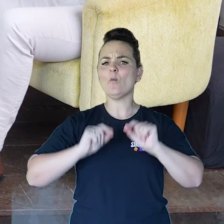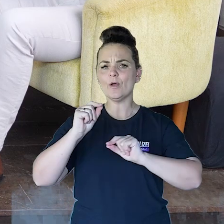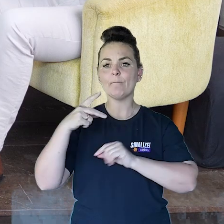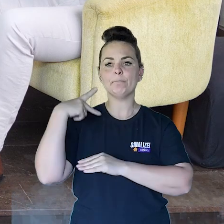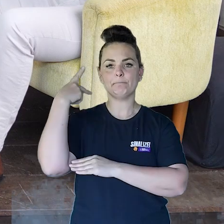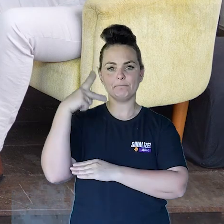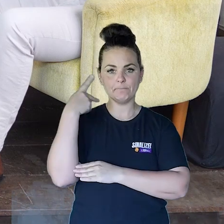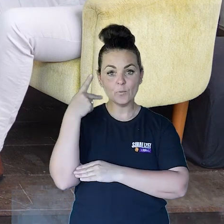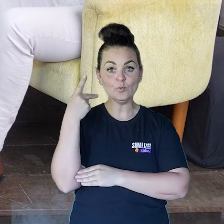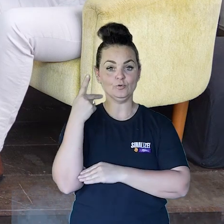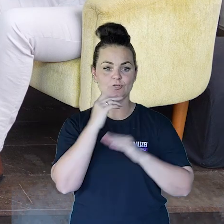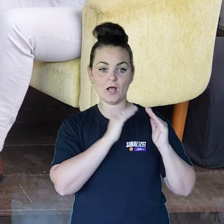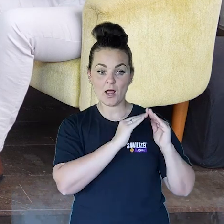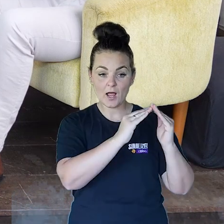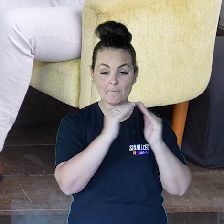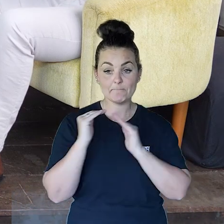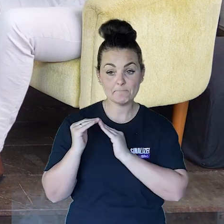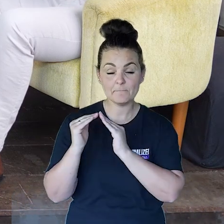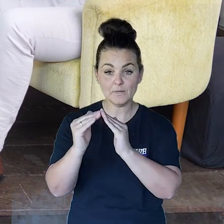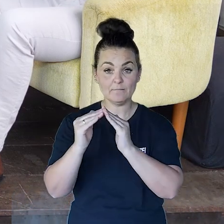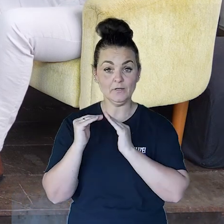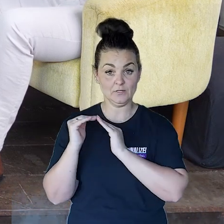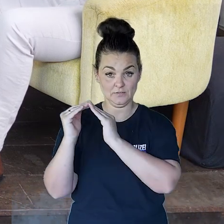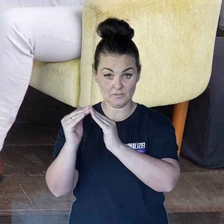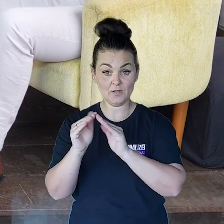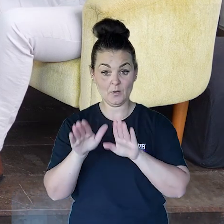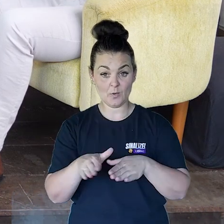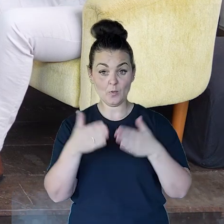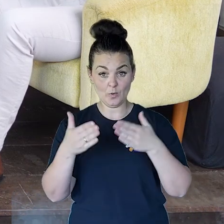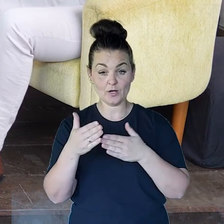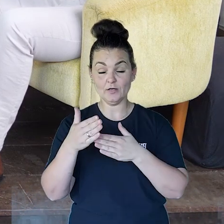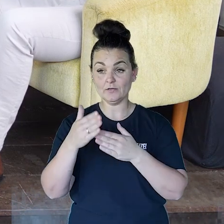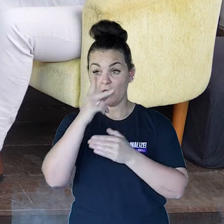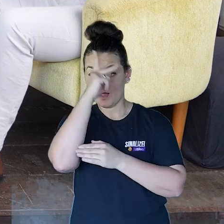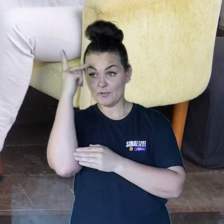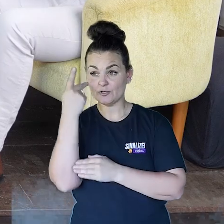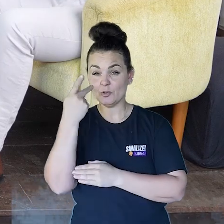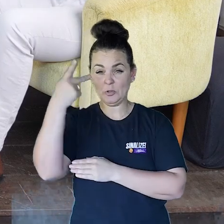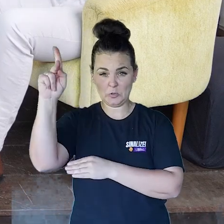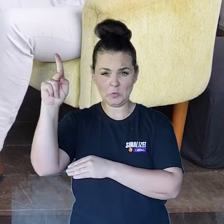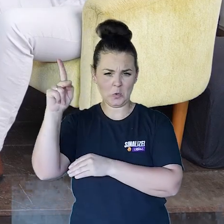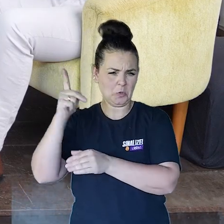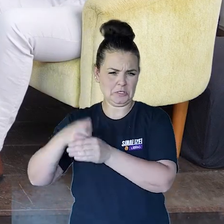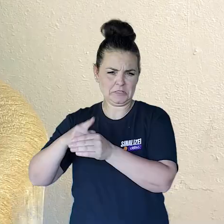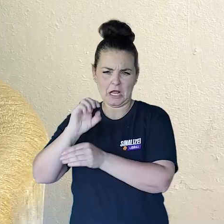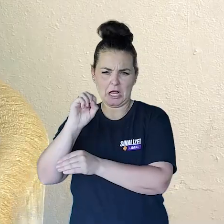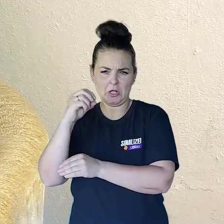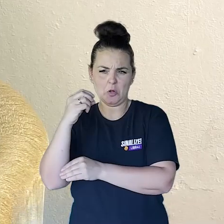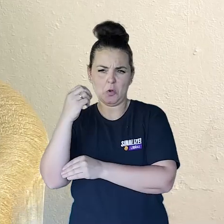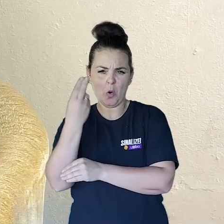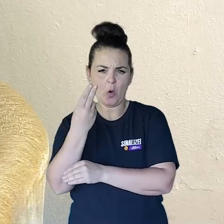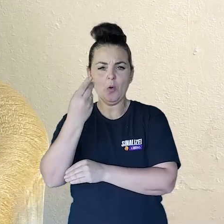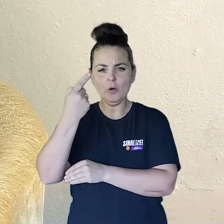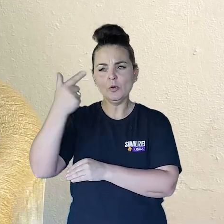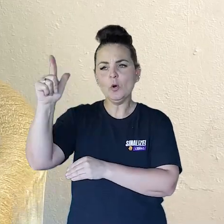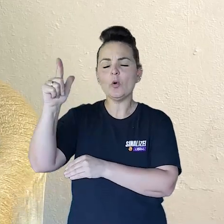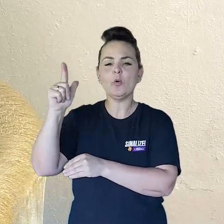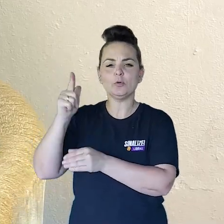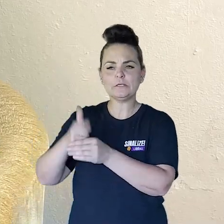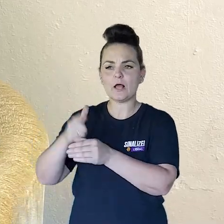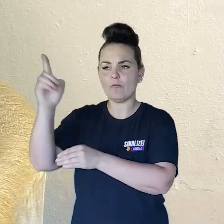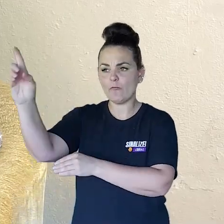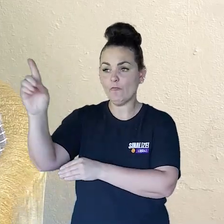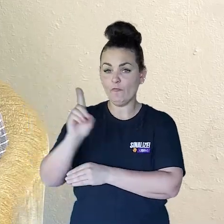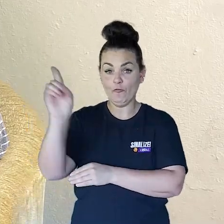que venha a atender essa demanda dessas pessoas que estão vindo para Jaraguá, trabalhar nas empresas, para atender